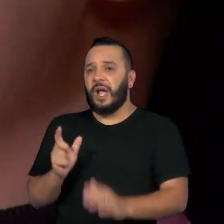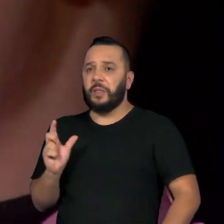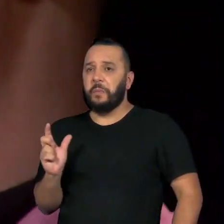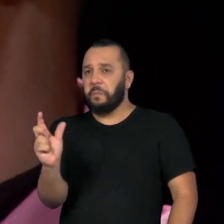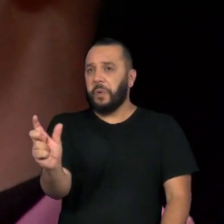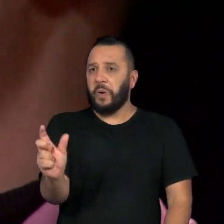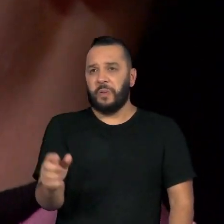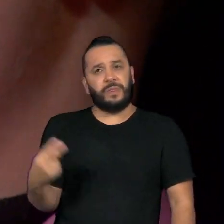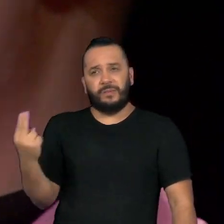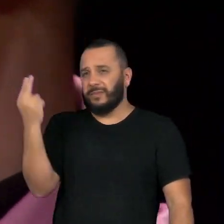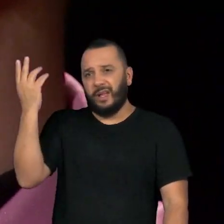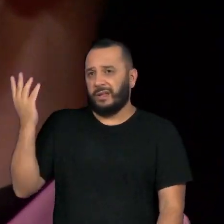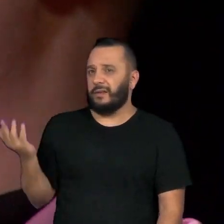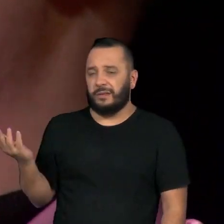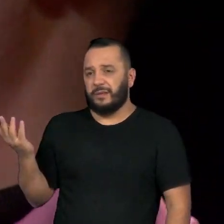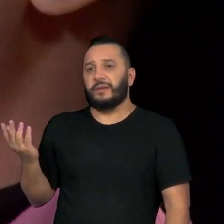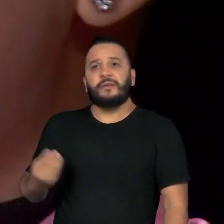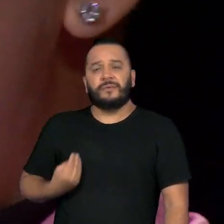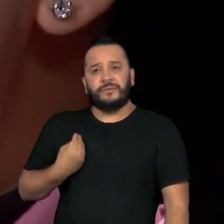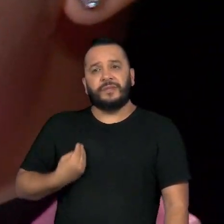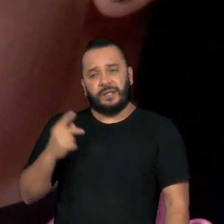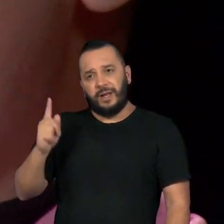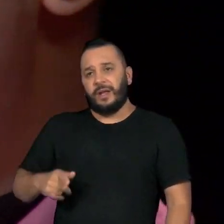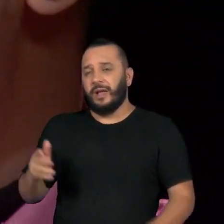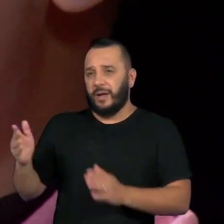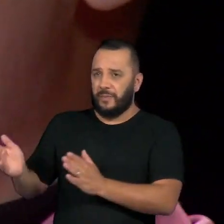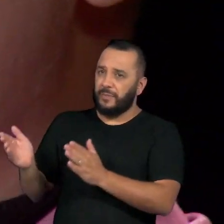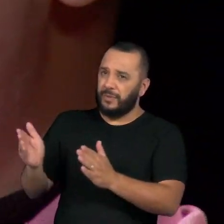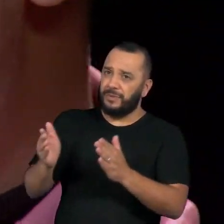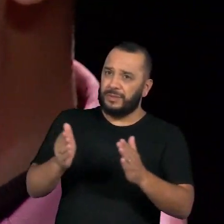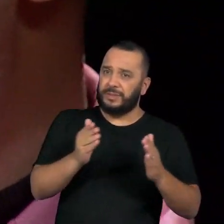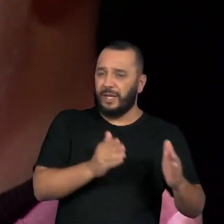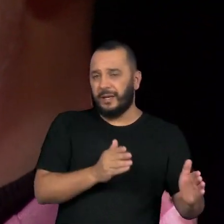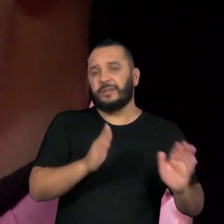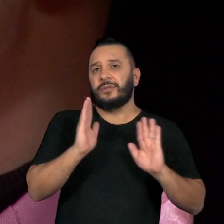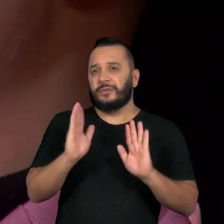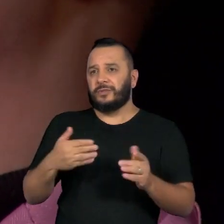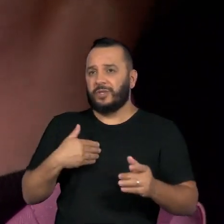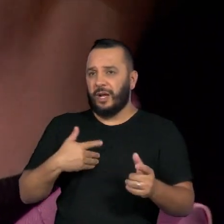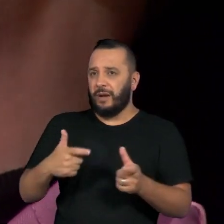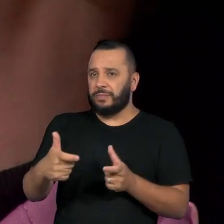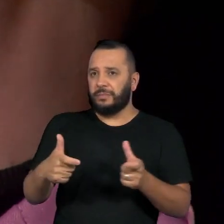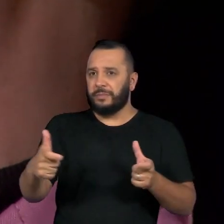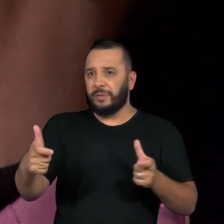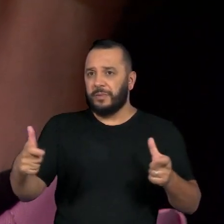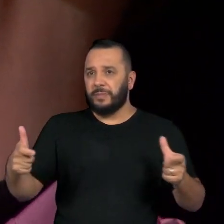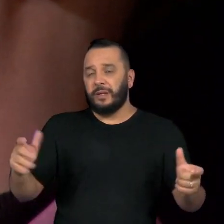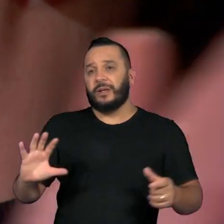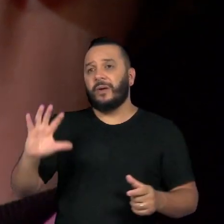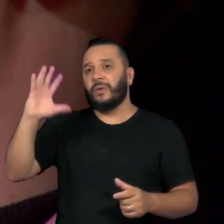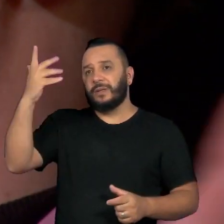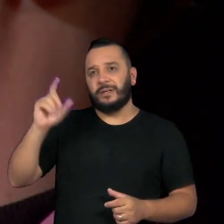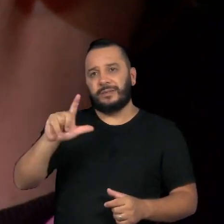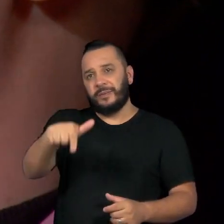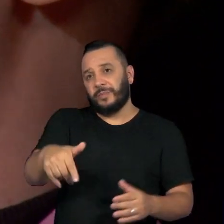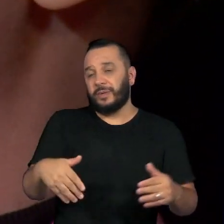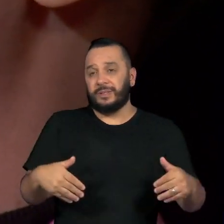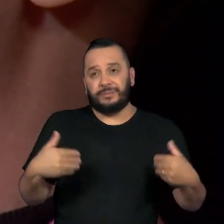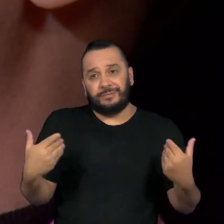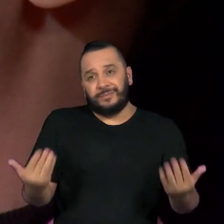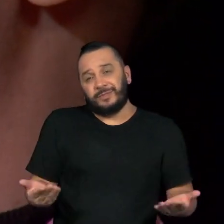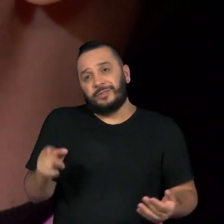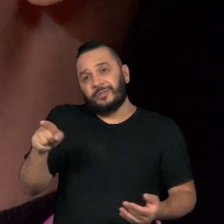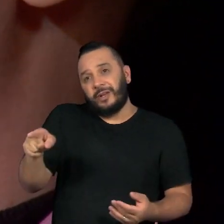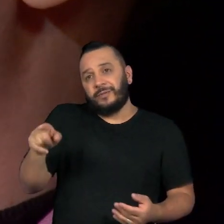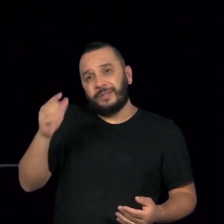Então, eu falei, é isso. É um processo, é uma consequência de um processo reprodutivo e o que acontece a partir daí, só